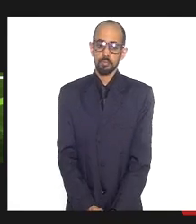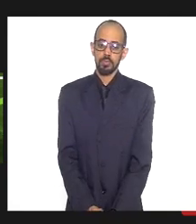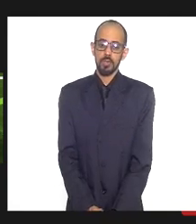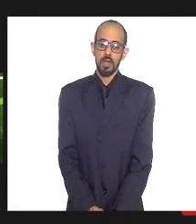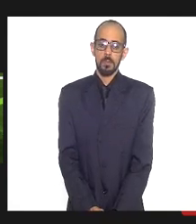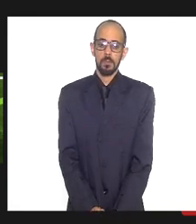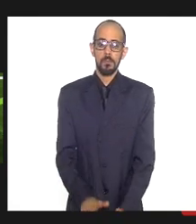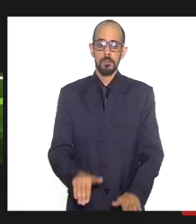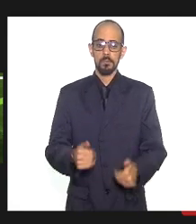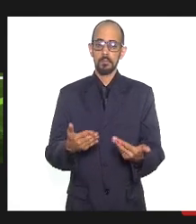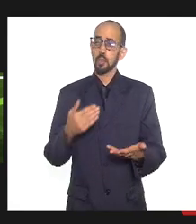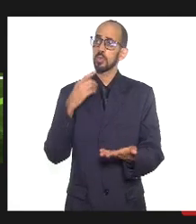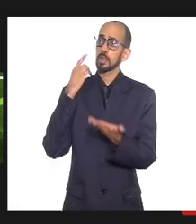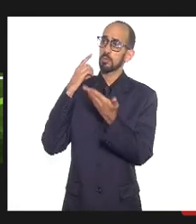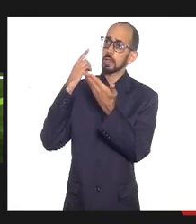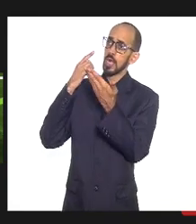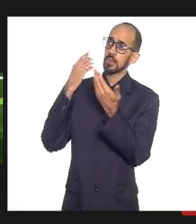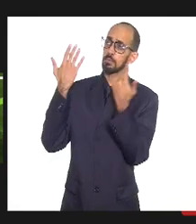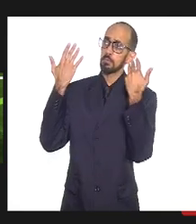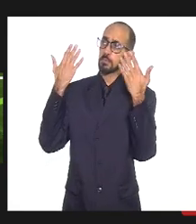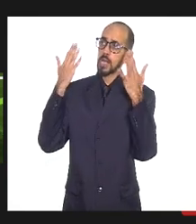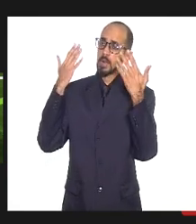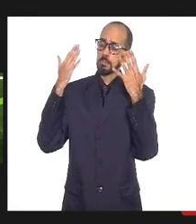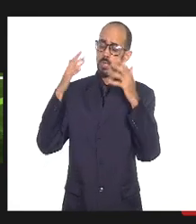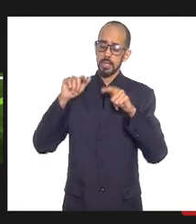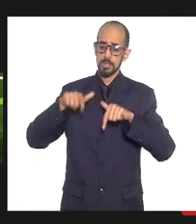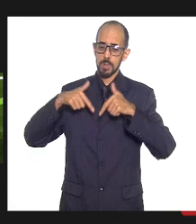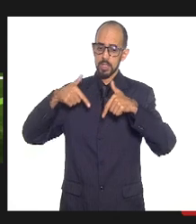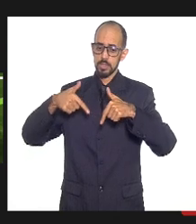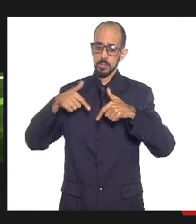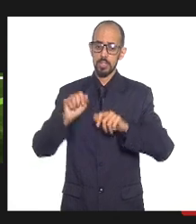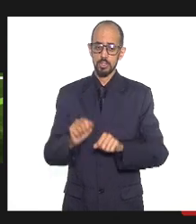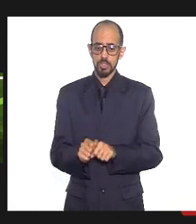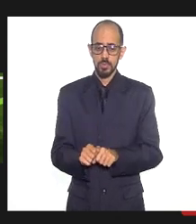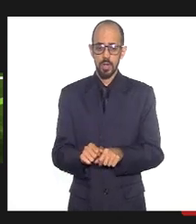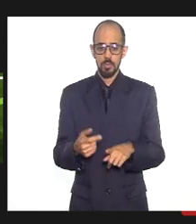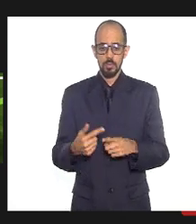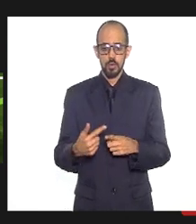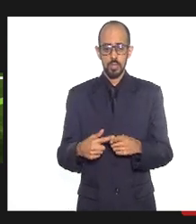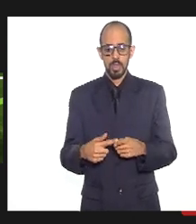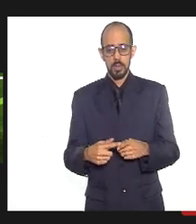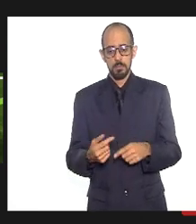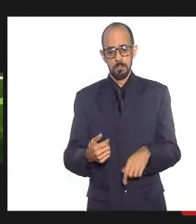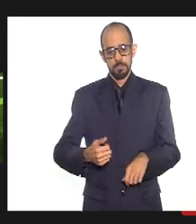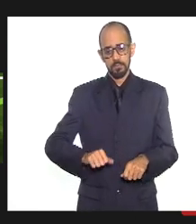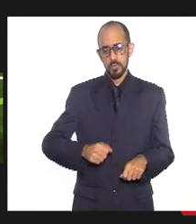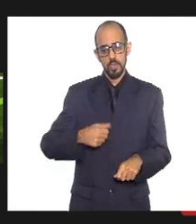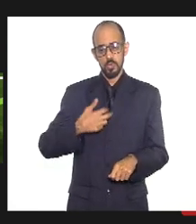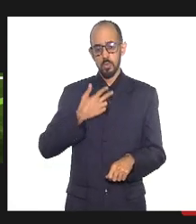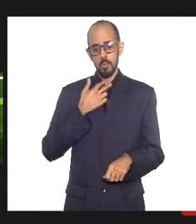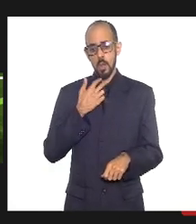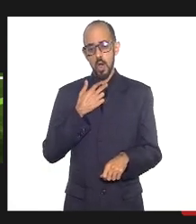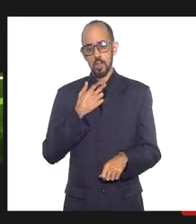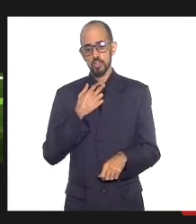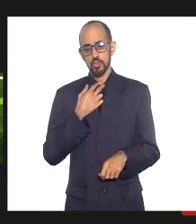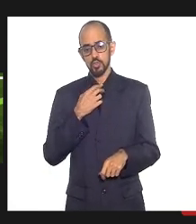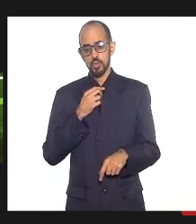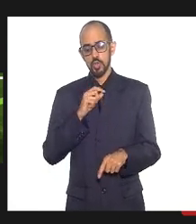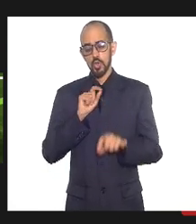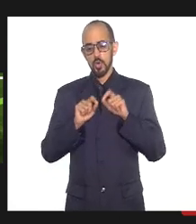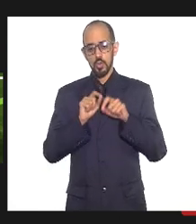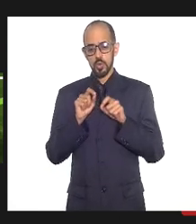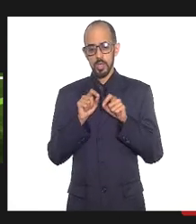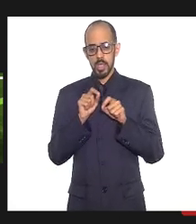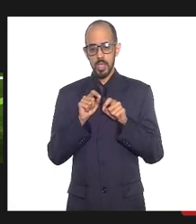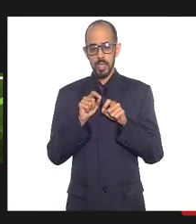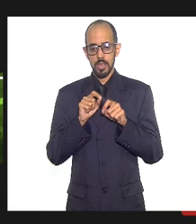aí, deputada, eu quero parabenizar, né, a tua iniciativa. Né, primeiramente, não posso deixar de dizer da importância que